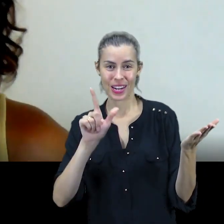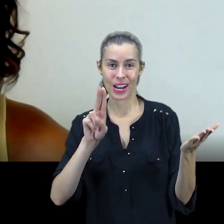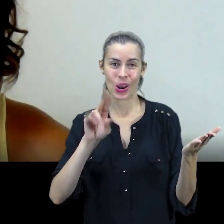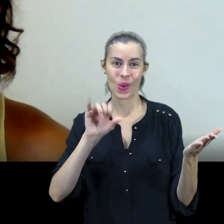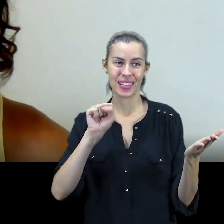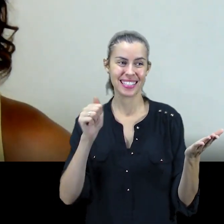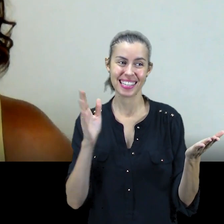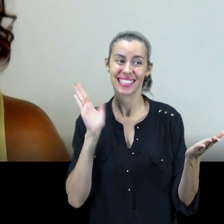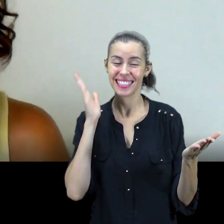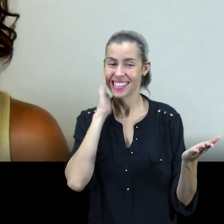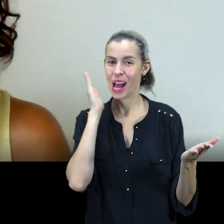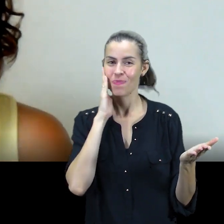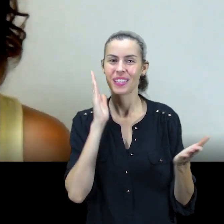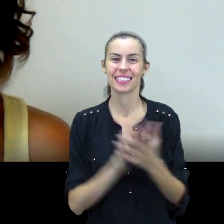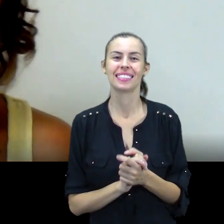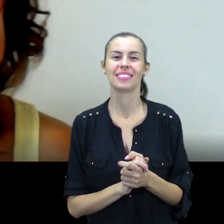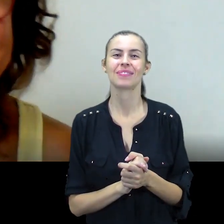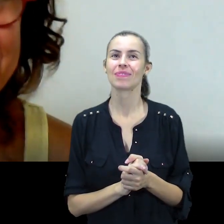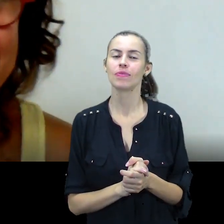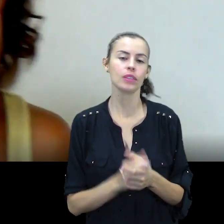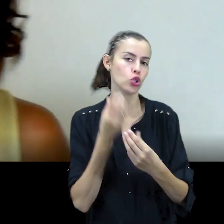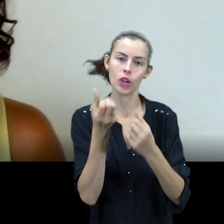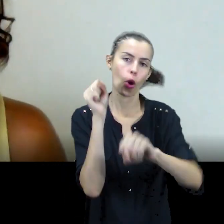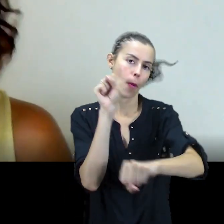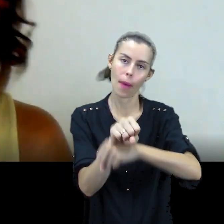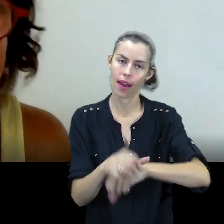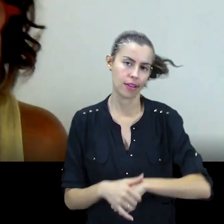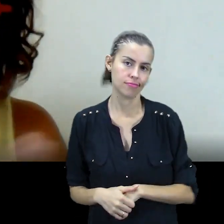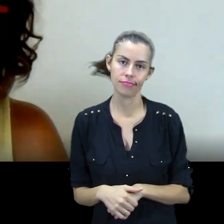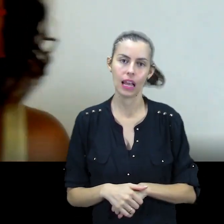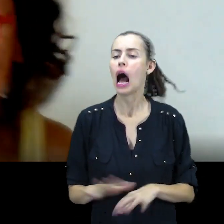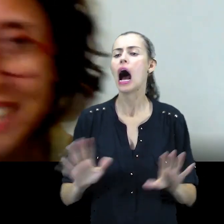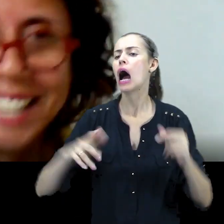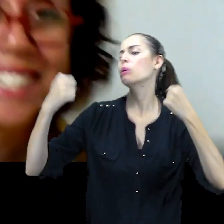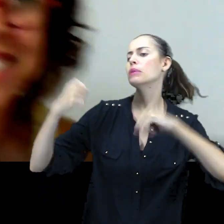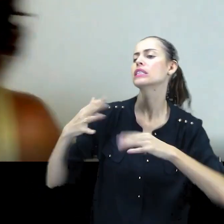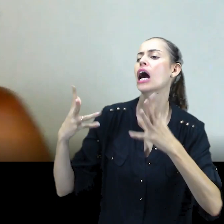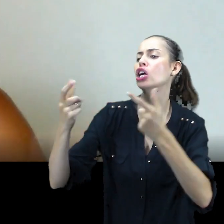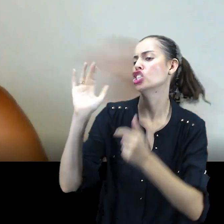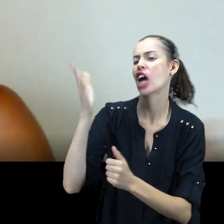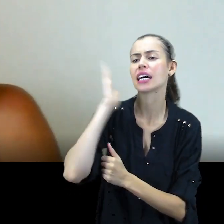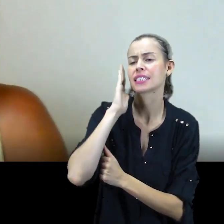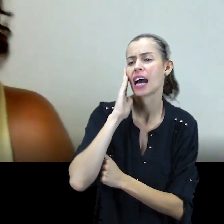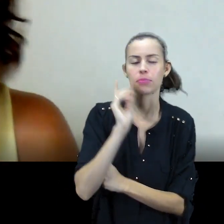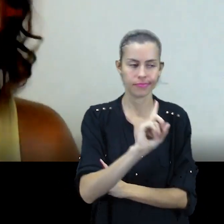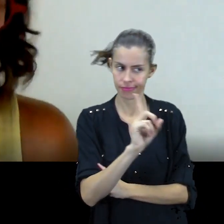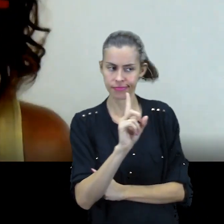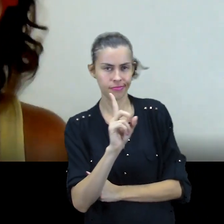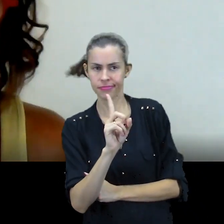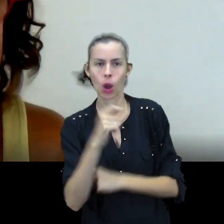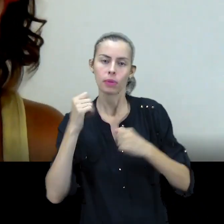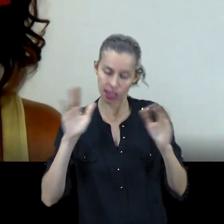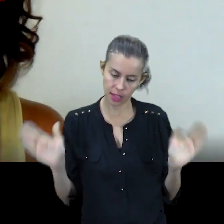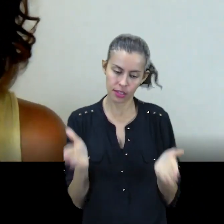e trazido para a mesa. Então, eu queria saber como que vocês fazem isso, de relembrar, gente, vamos lembrar o que é extensão, vamos lembrar acho que